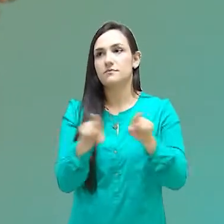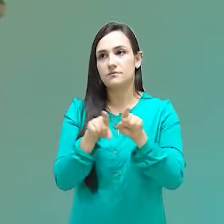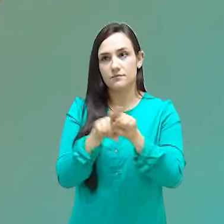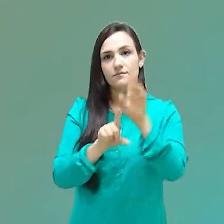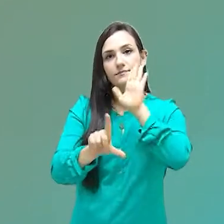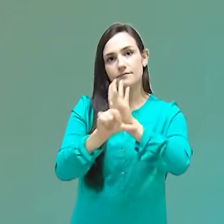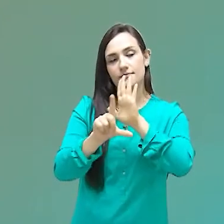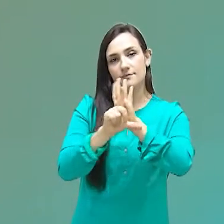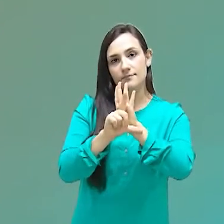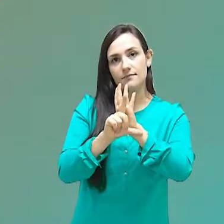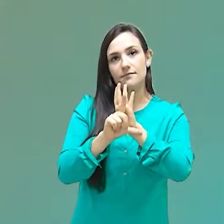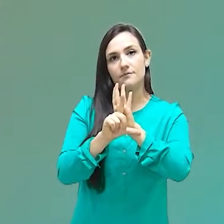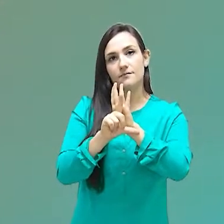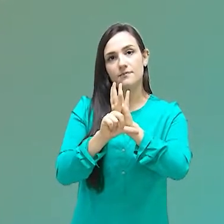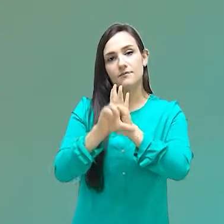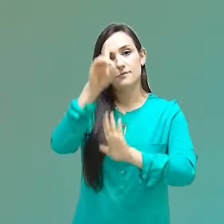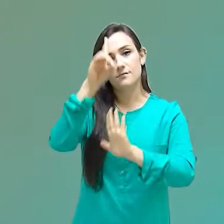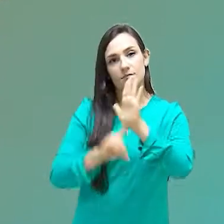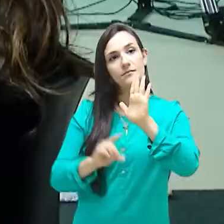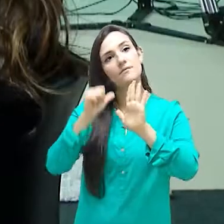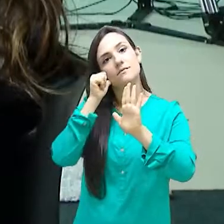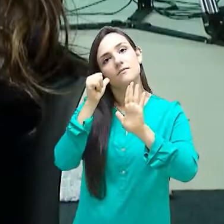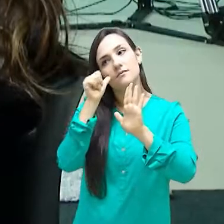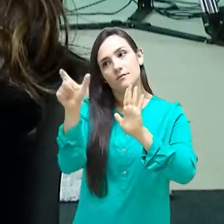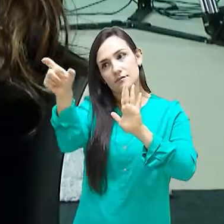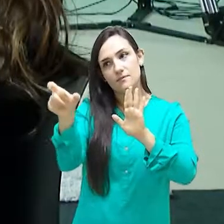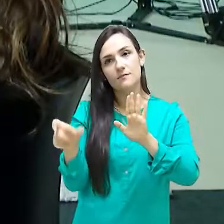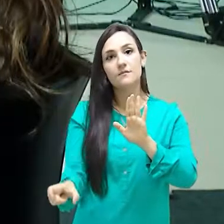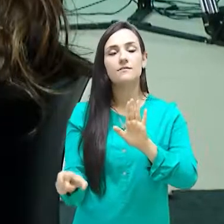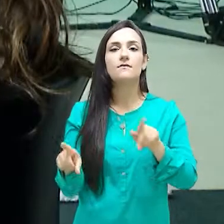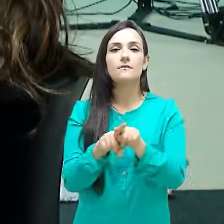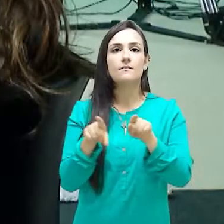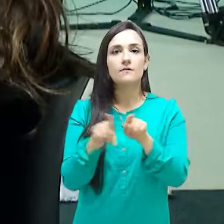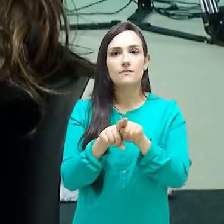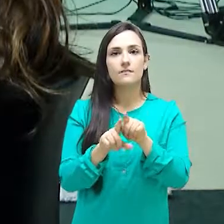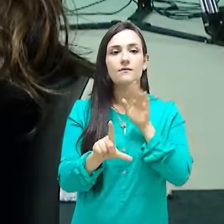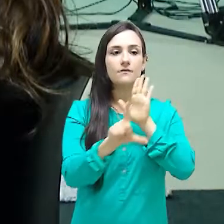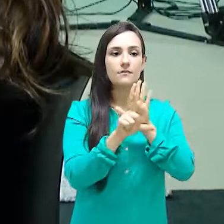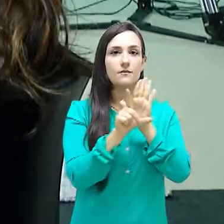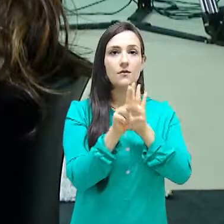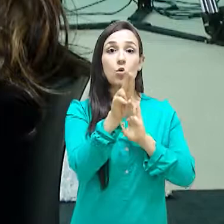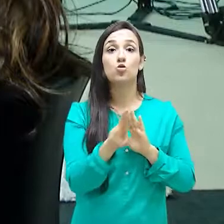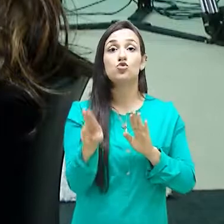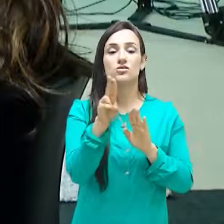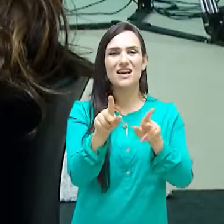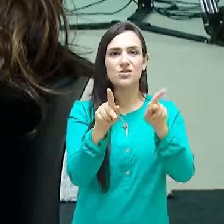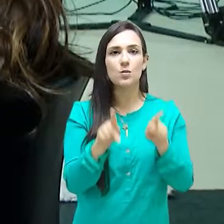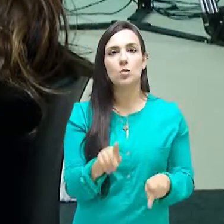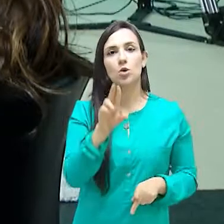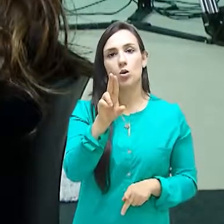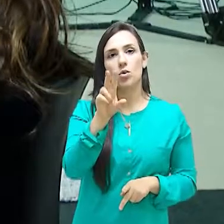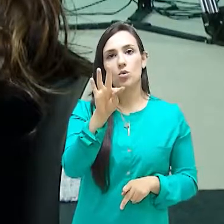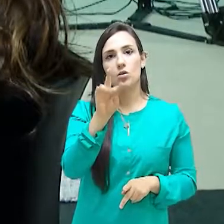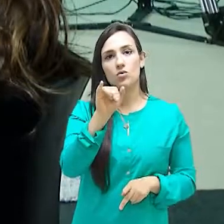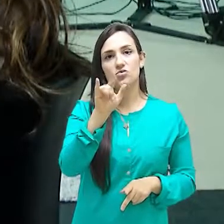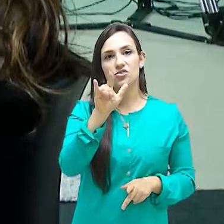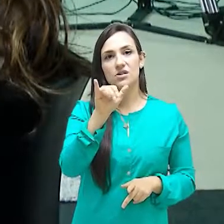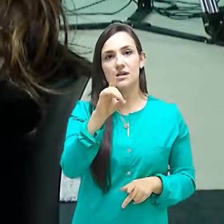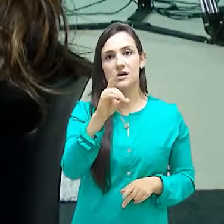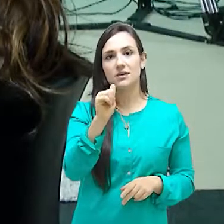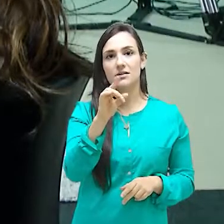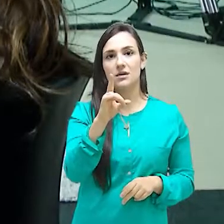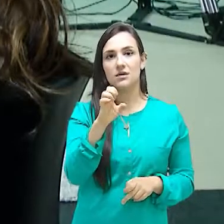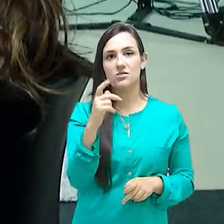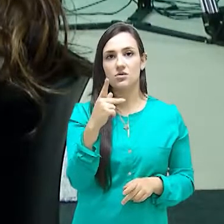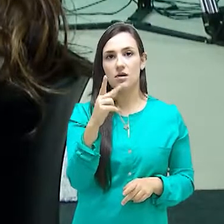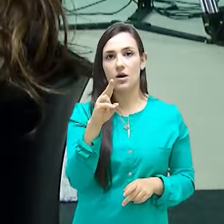mulheres, as leis de utilidade pública. É muito interessante essa questão das leis de utilidade pública, né? Porque o que significa na